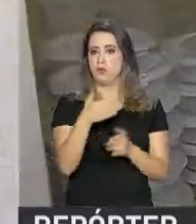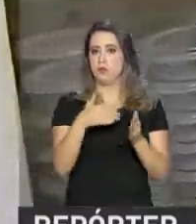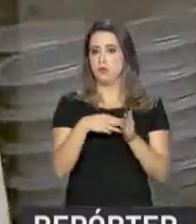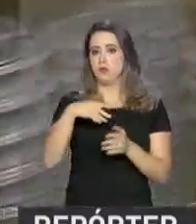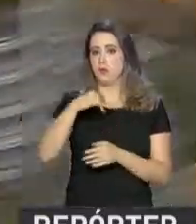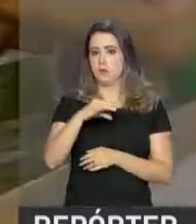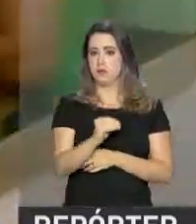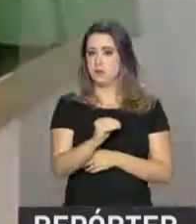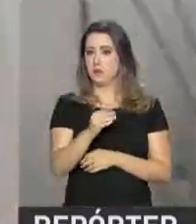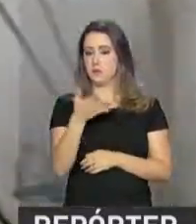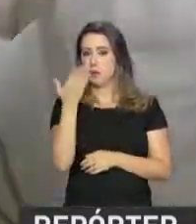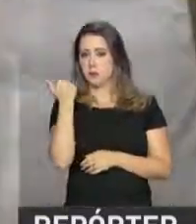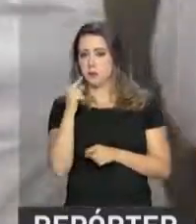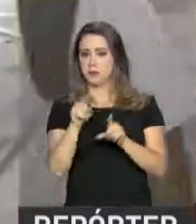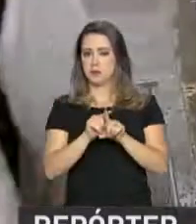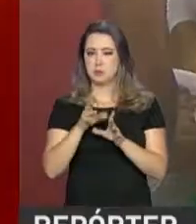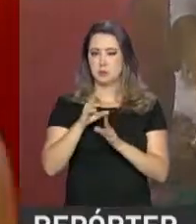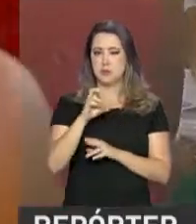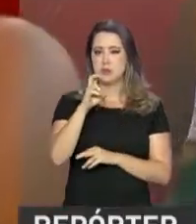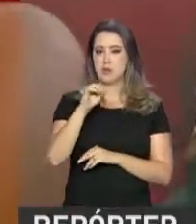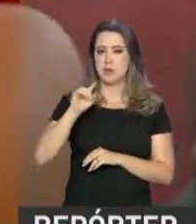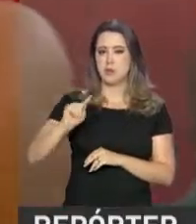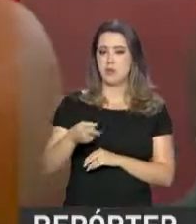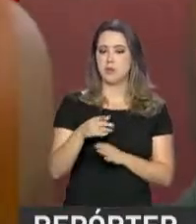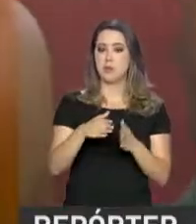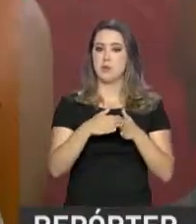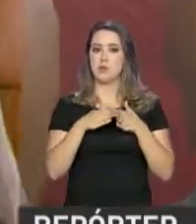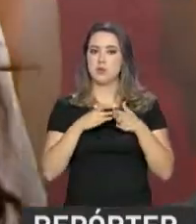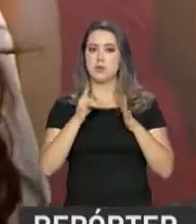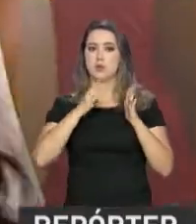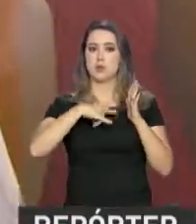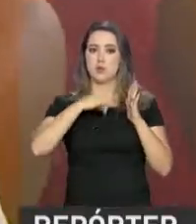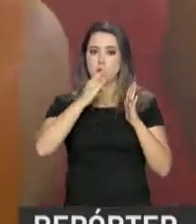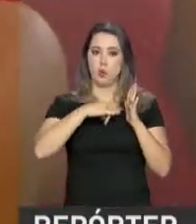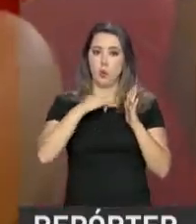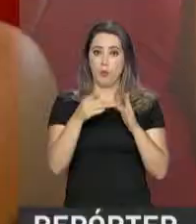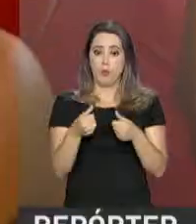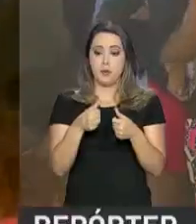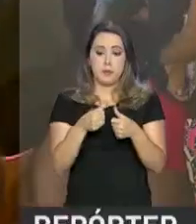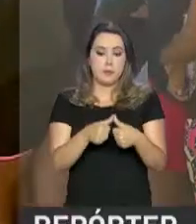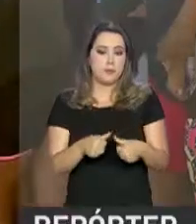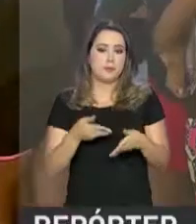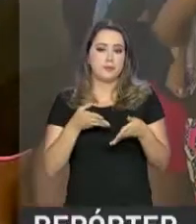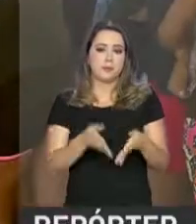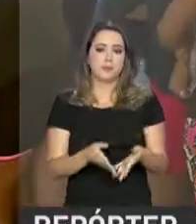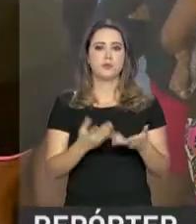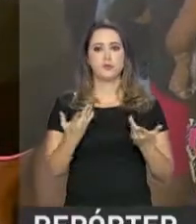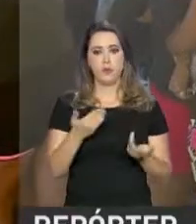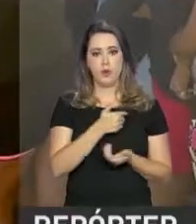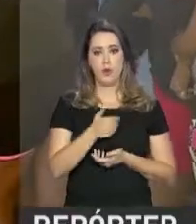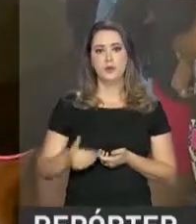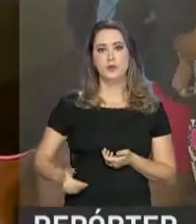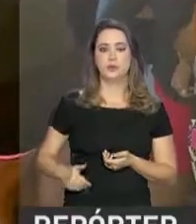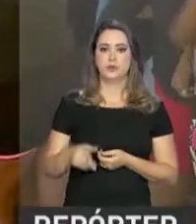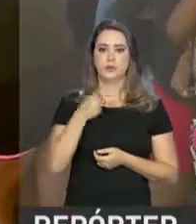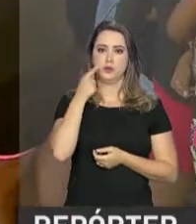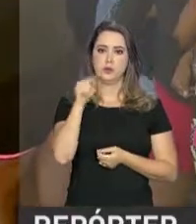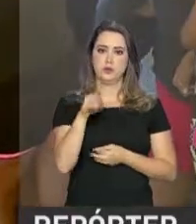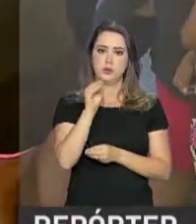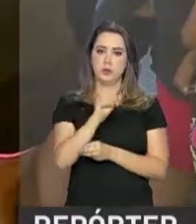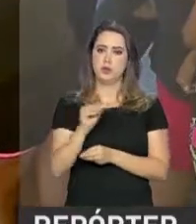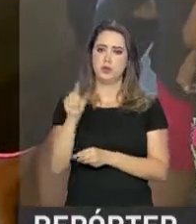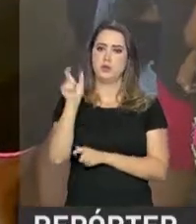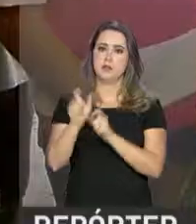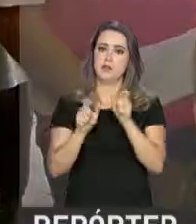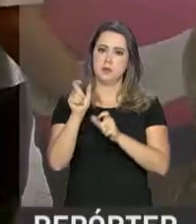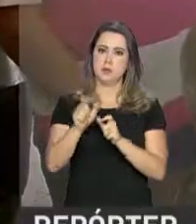maio passado, cerca de 50 mil solicitaram regularização migratória. O governo destaca ainda que, para assistir essa